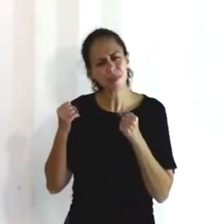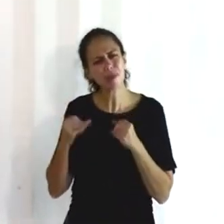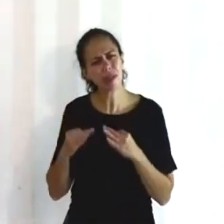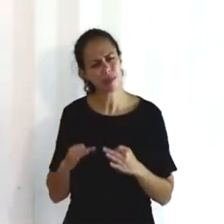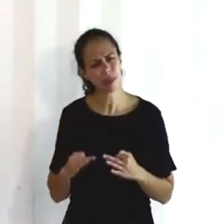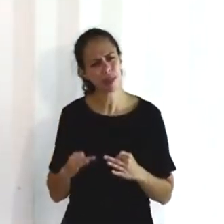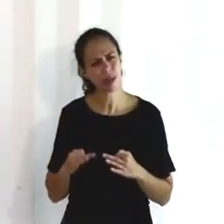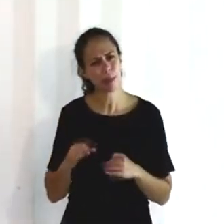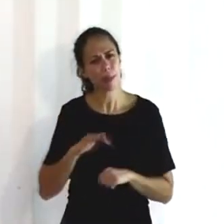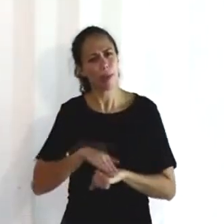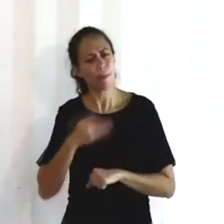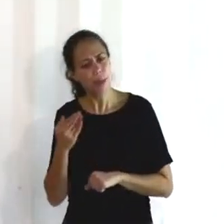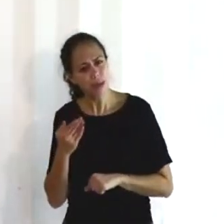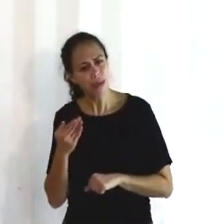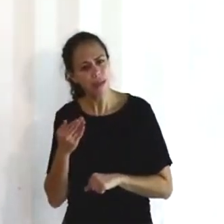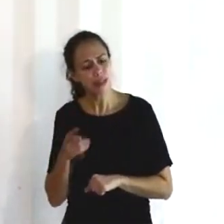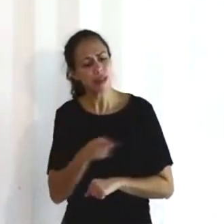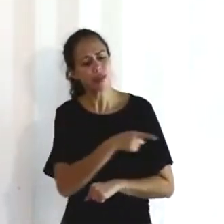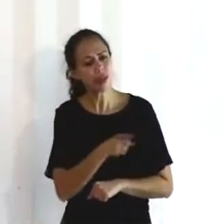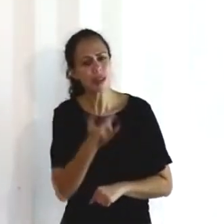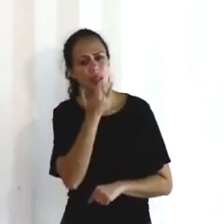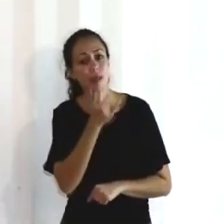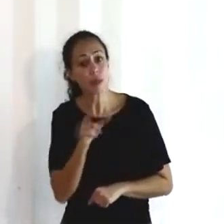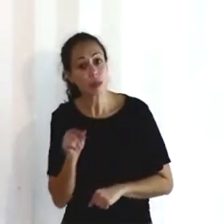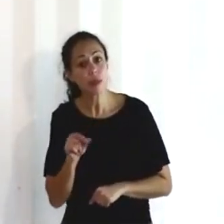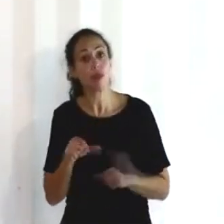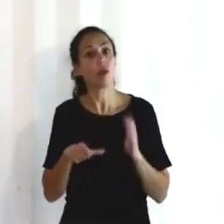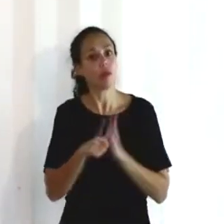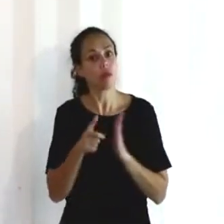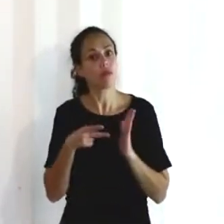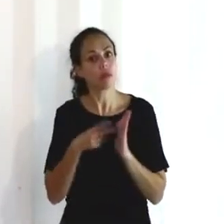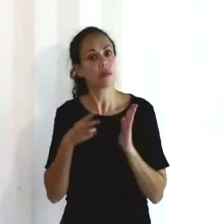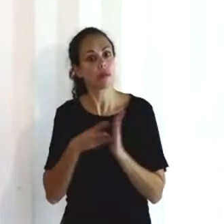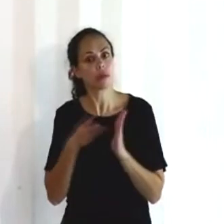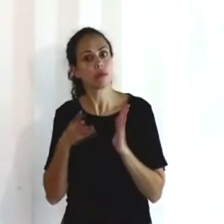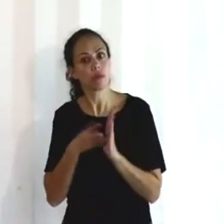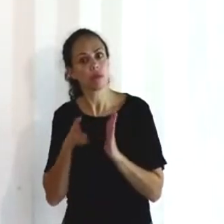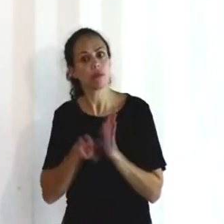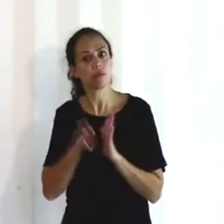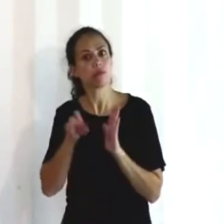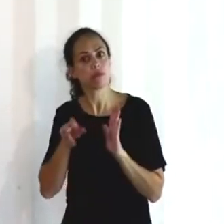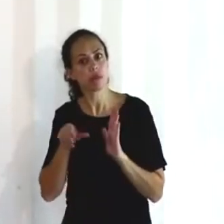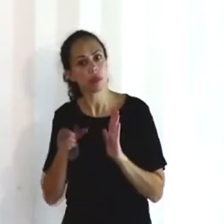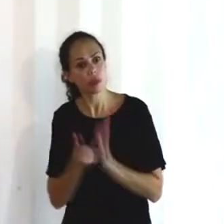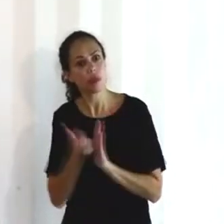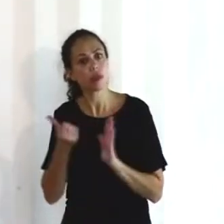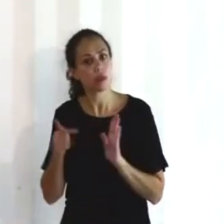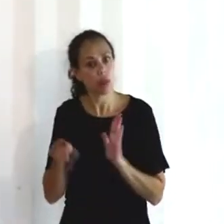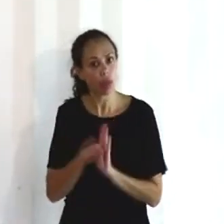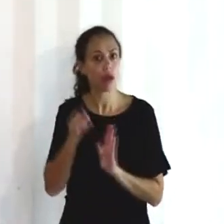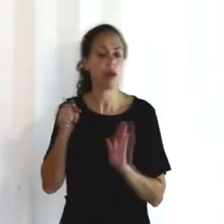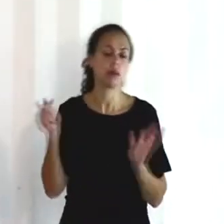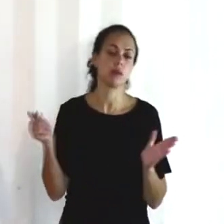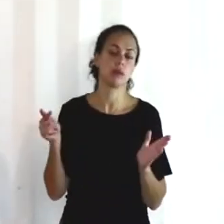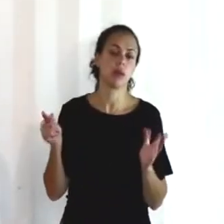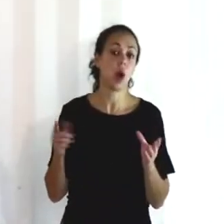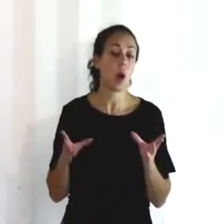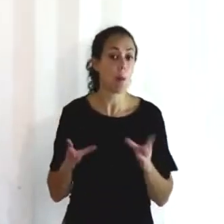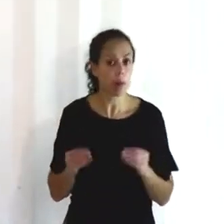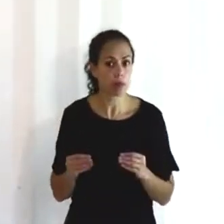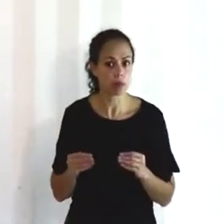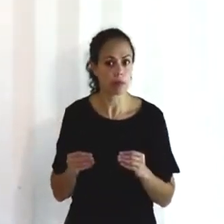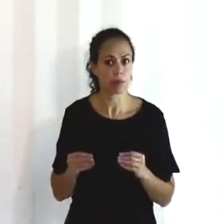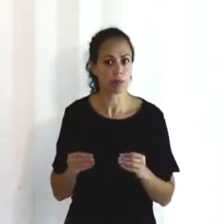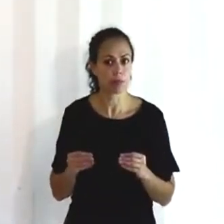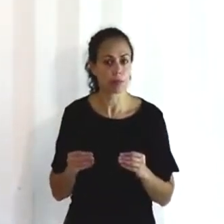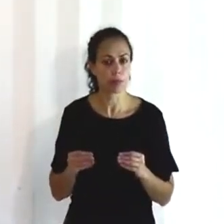gente tem que perdoar, mais umas 3 vezes por minha própria bondade, e mais uma a mais, porque 7 é um número cheio,